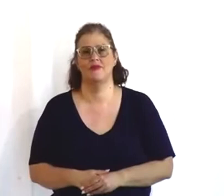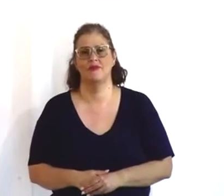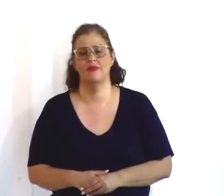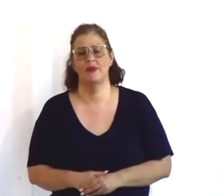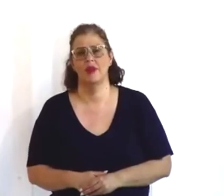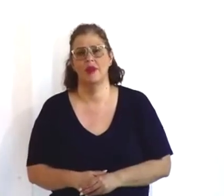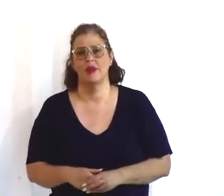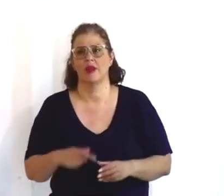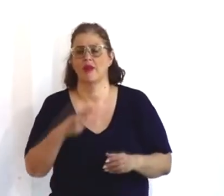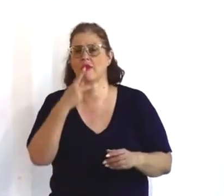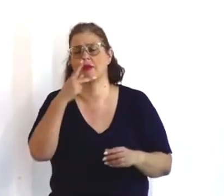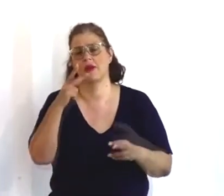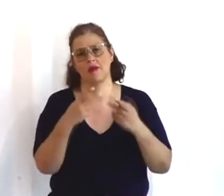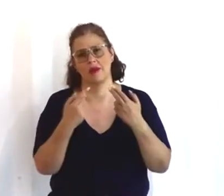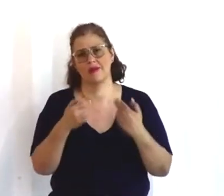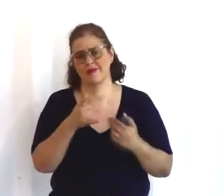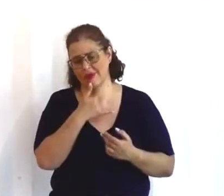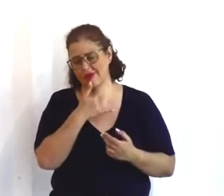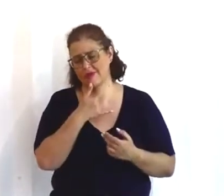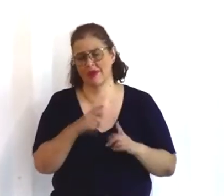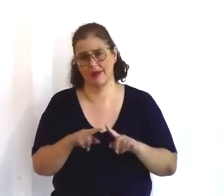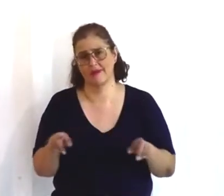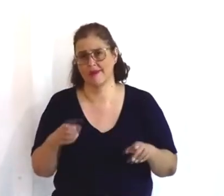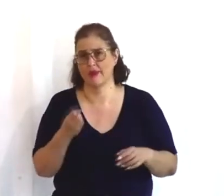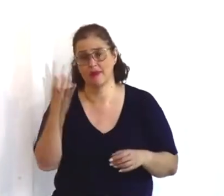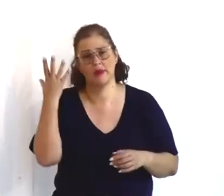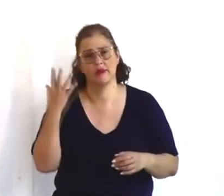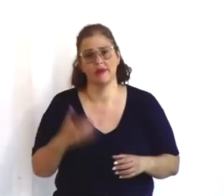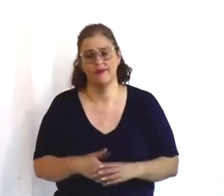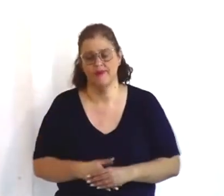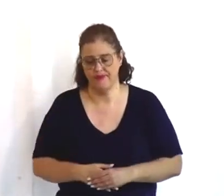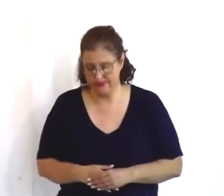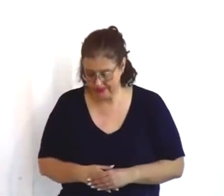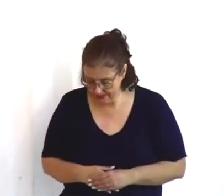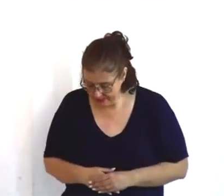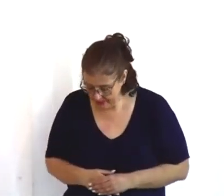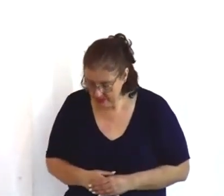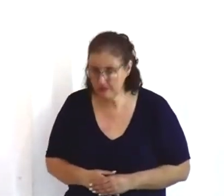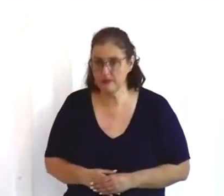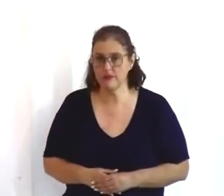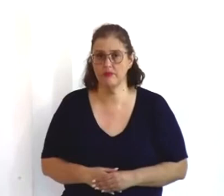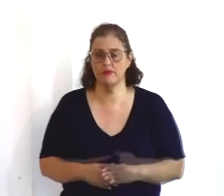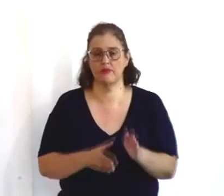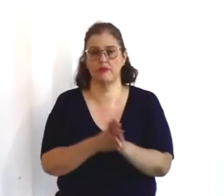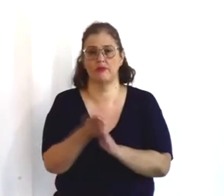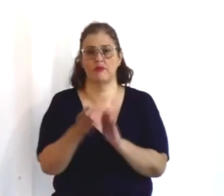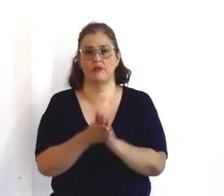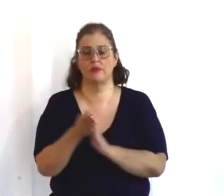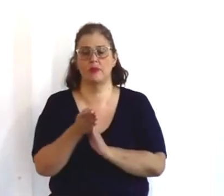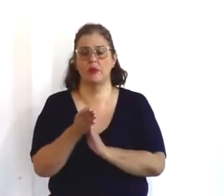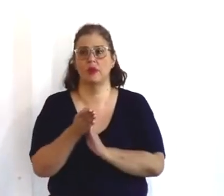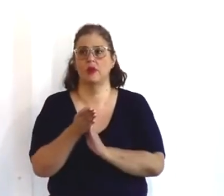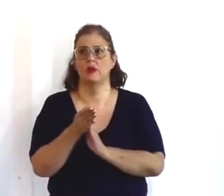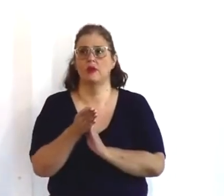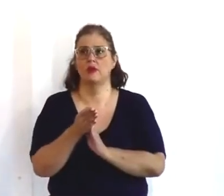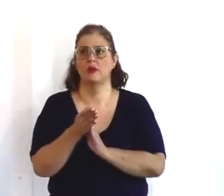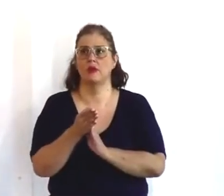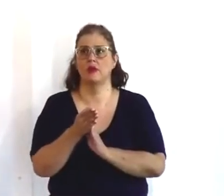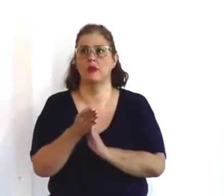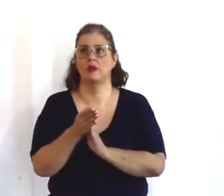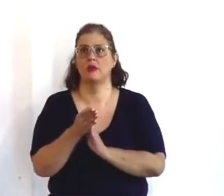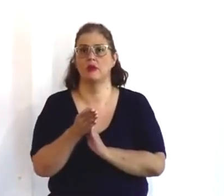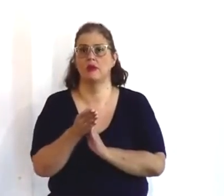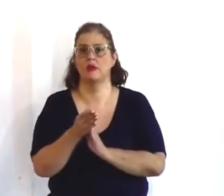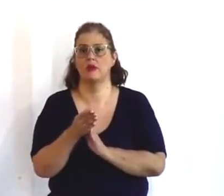acontece. Me lembro inclusive que nós, membros do conselho, o ano passado ficamos tristes quando o nome do